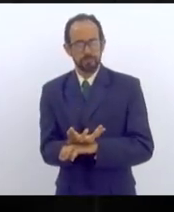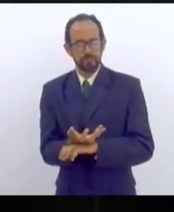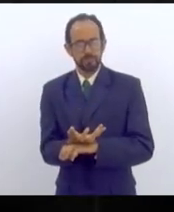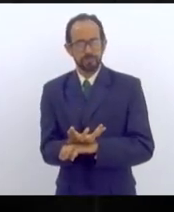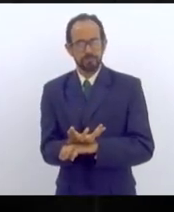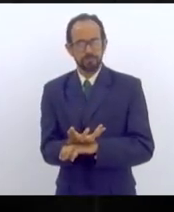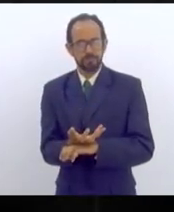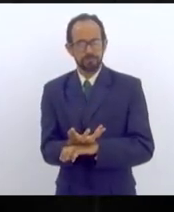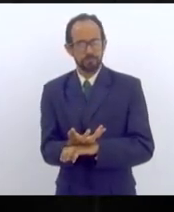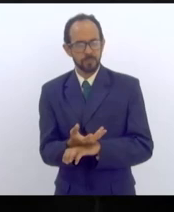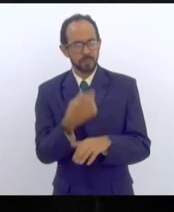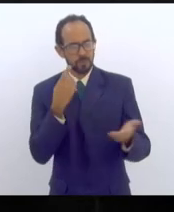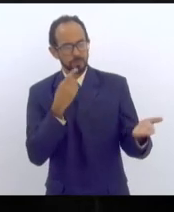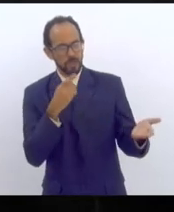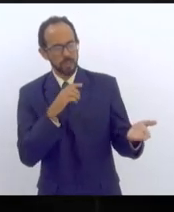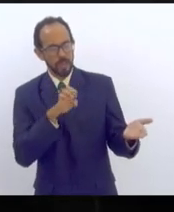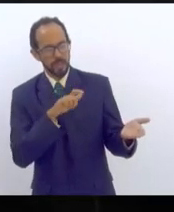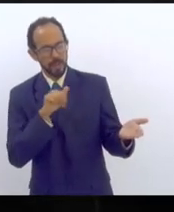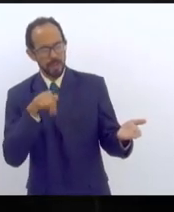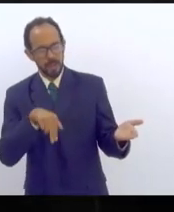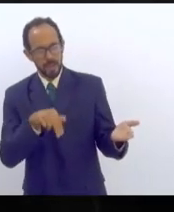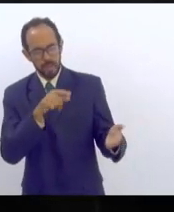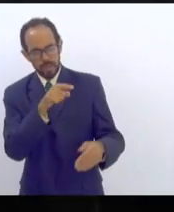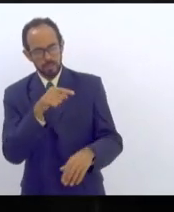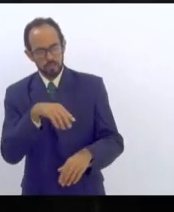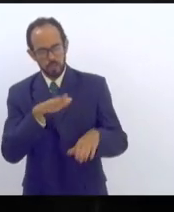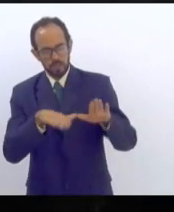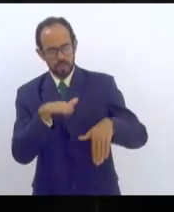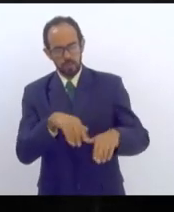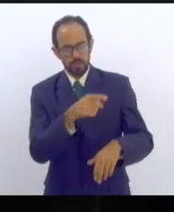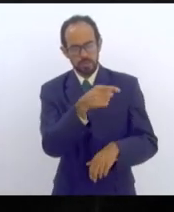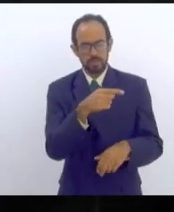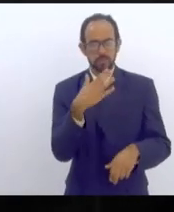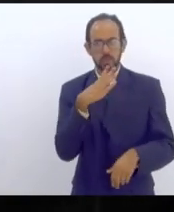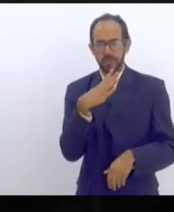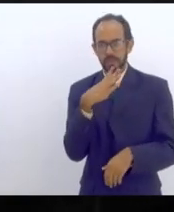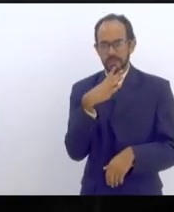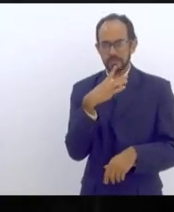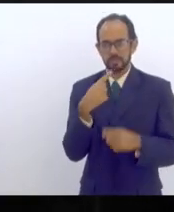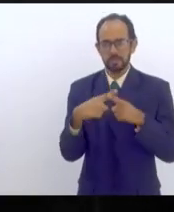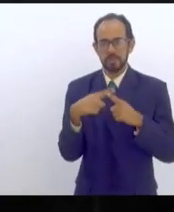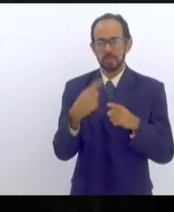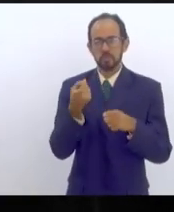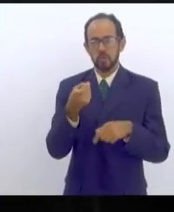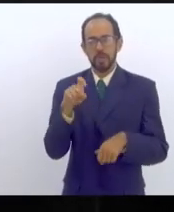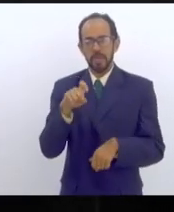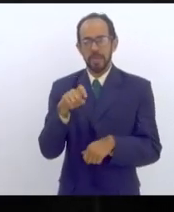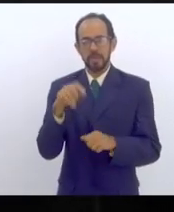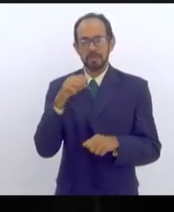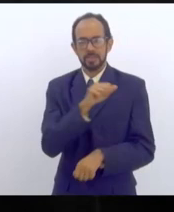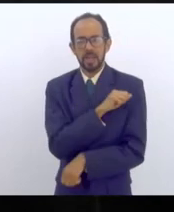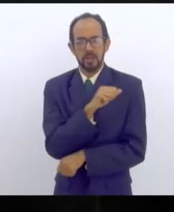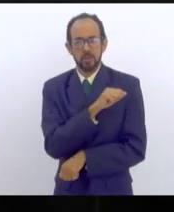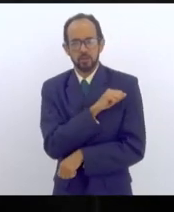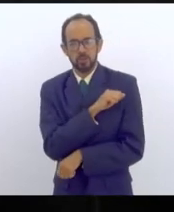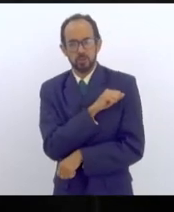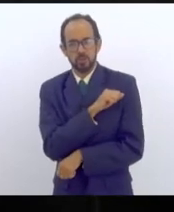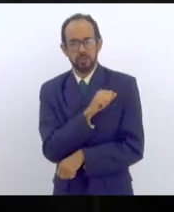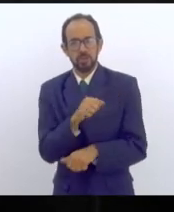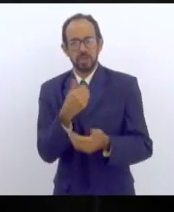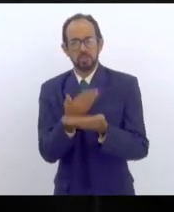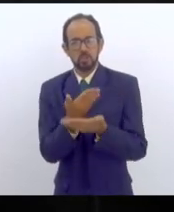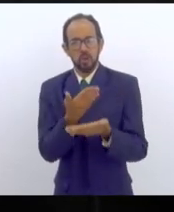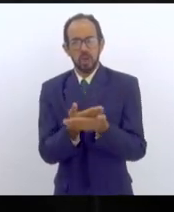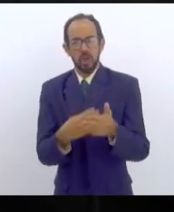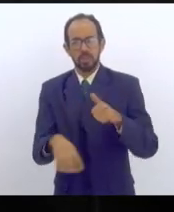que a senhora possivelmente já ouviu falar, porque eu também sou ex-aluno da Escola Técnica Nacional, onde